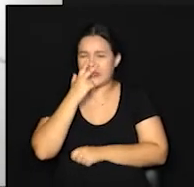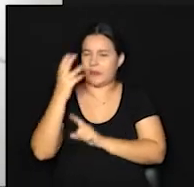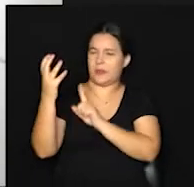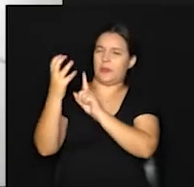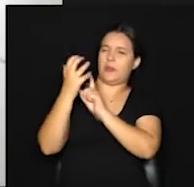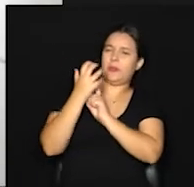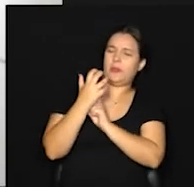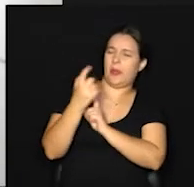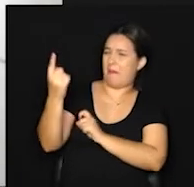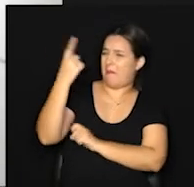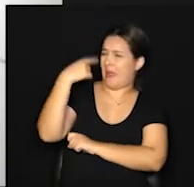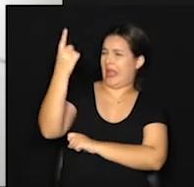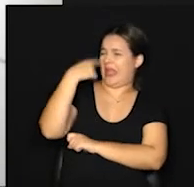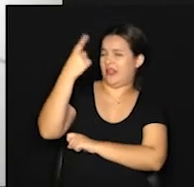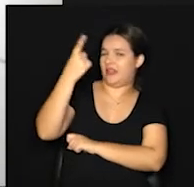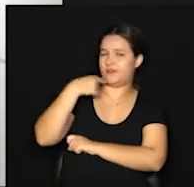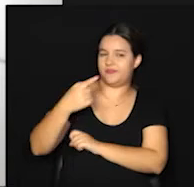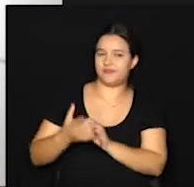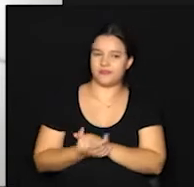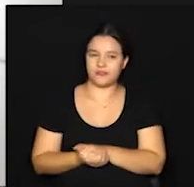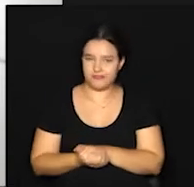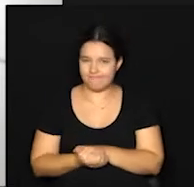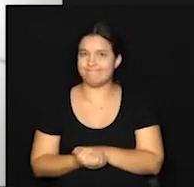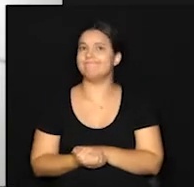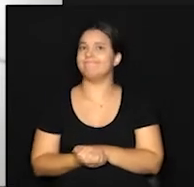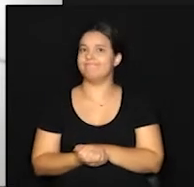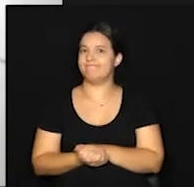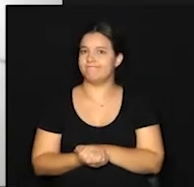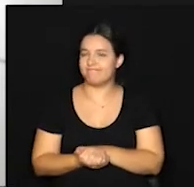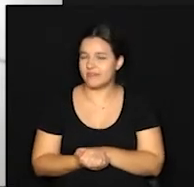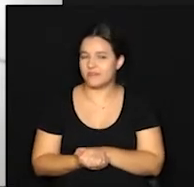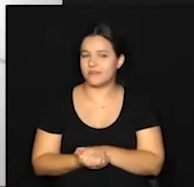dominação, situação de imposição.